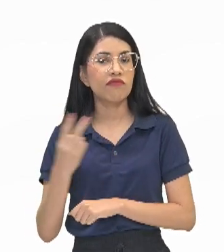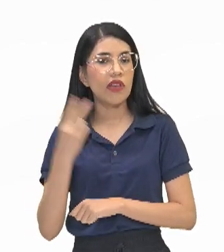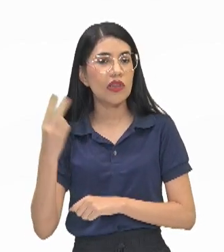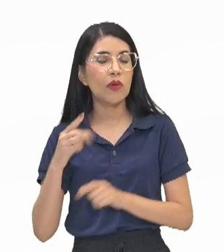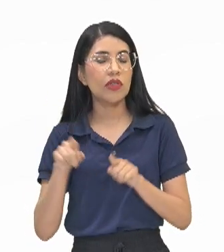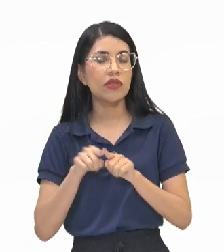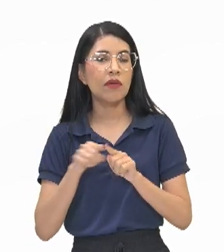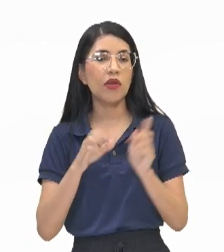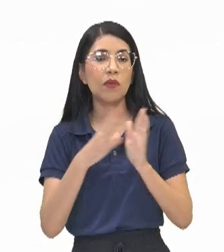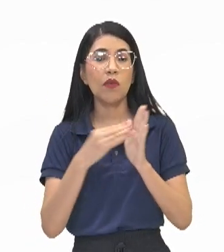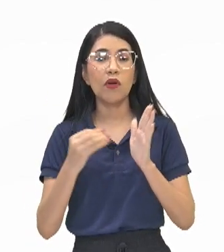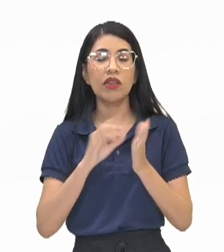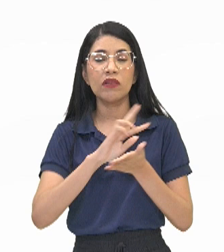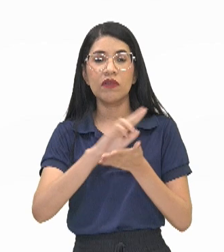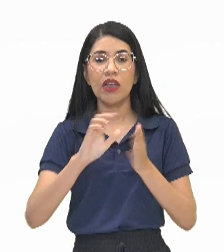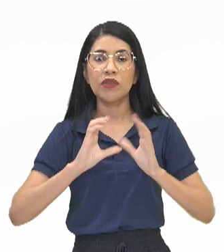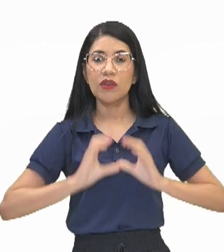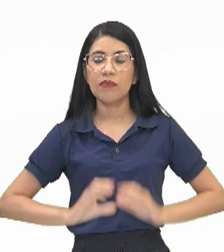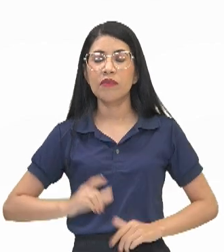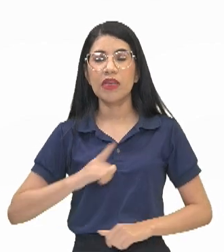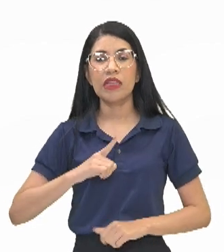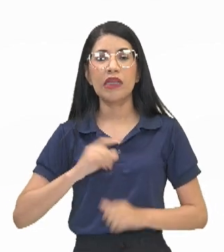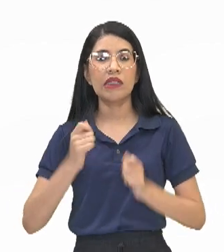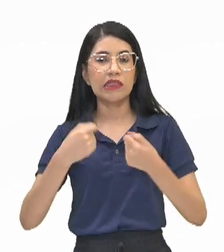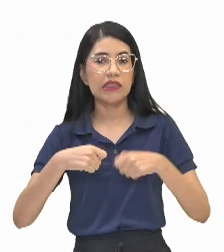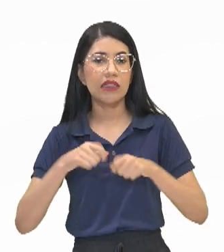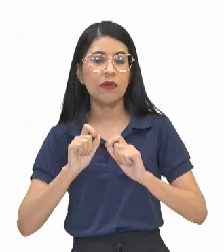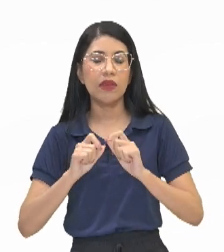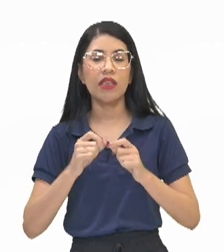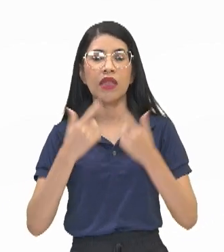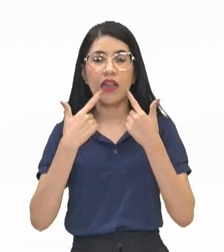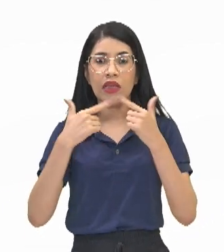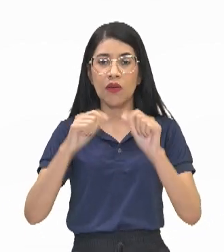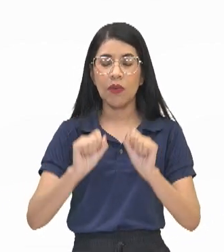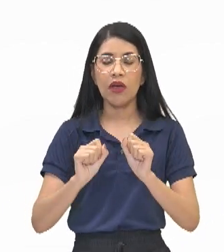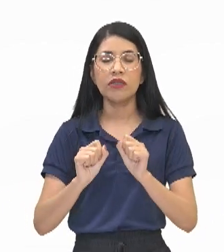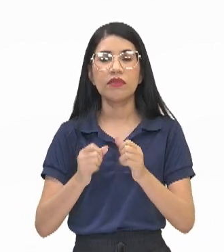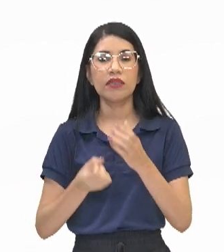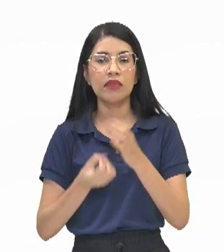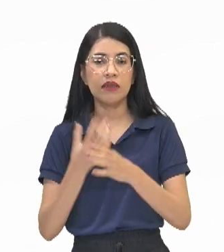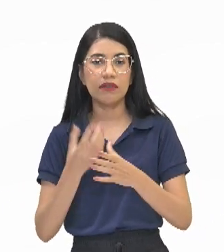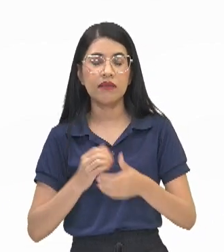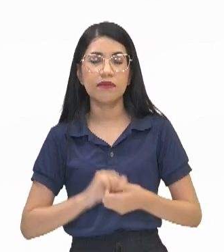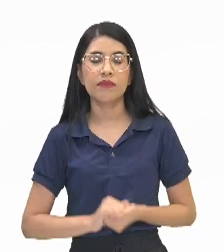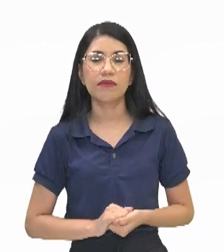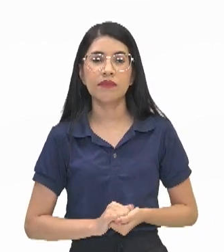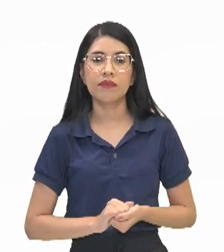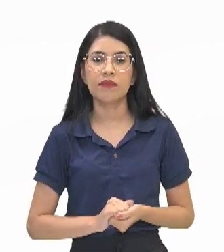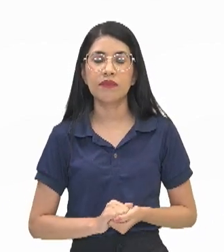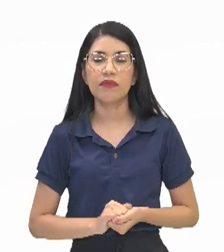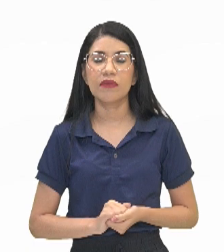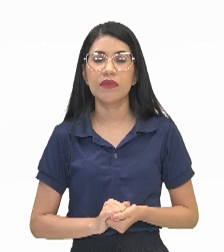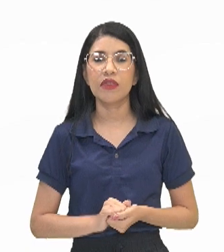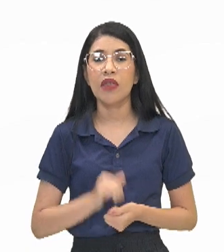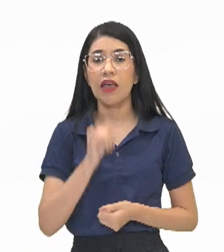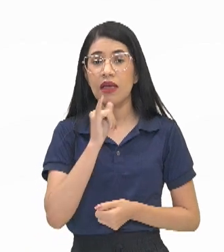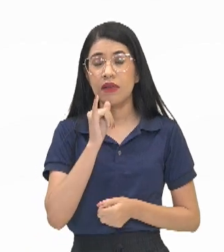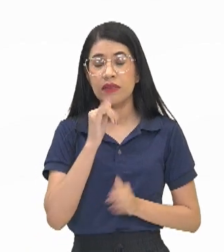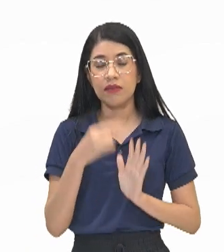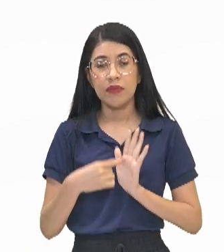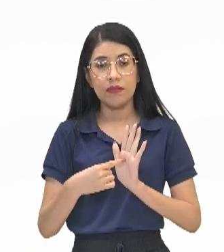de comportamento que cria necessidade de estabelecer a linguagem. Aqui eu vou trazer um exemplo de